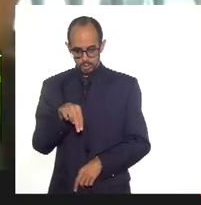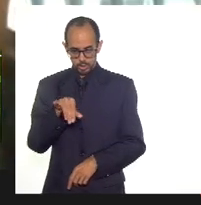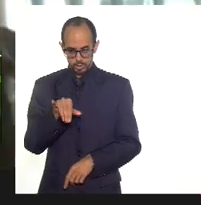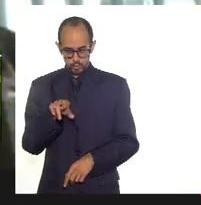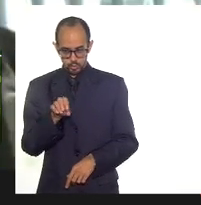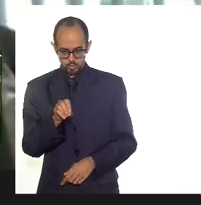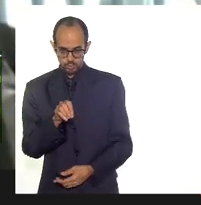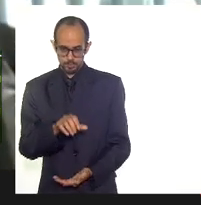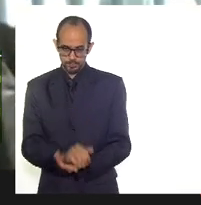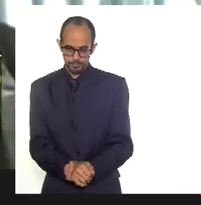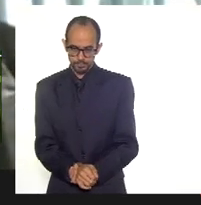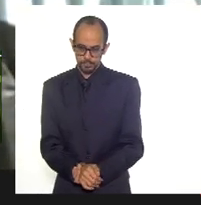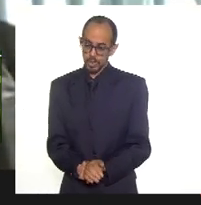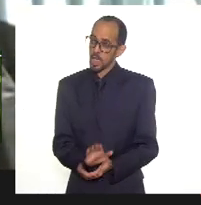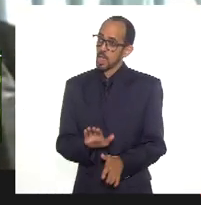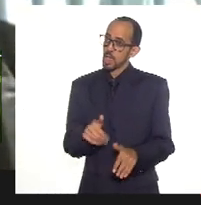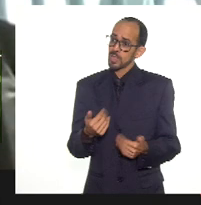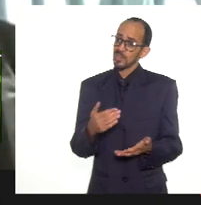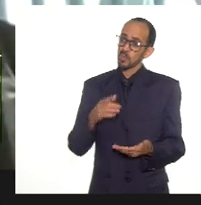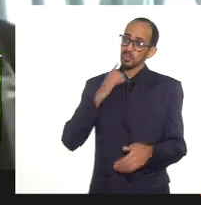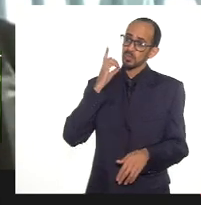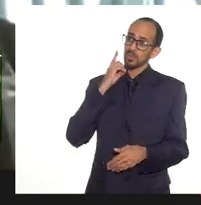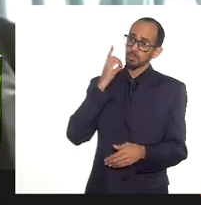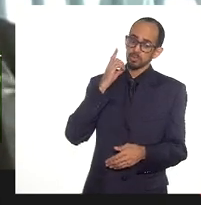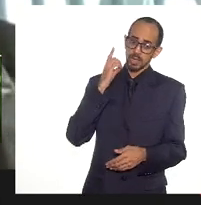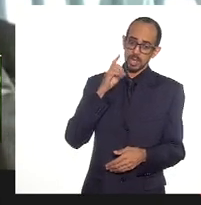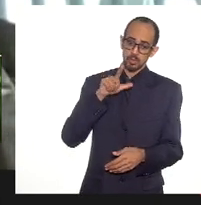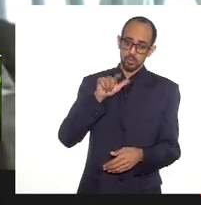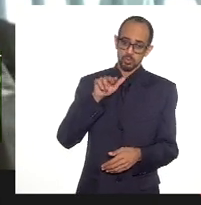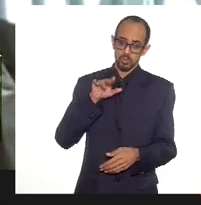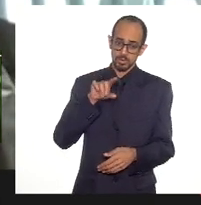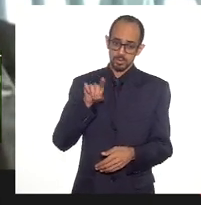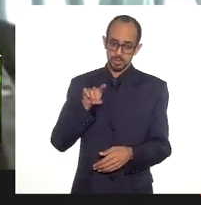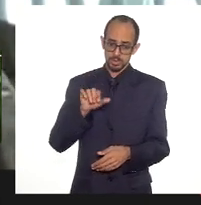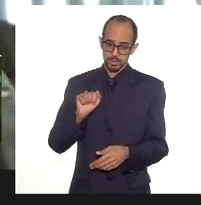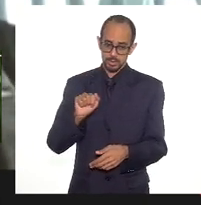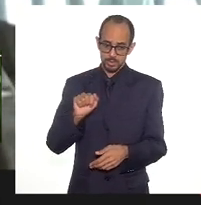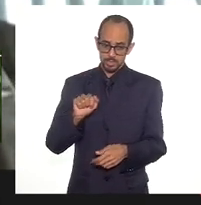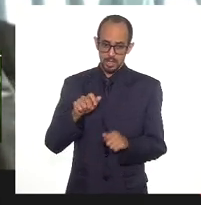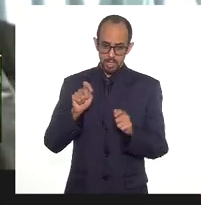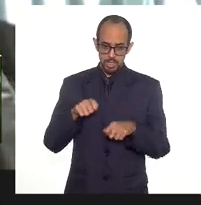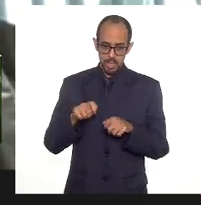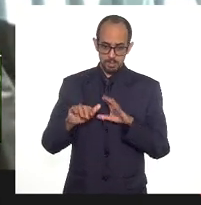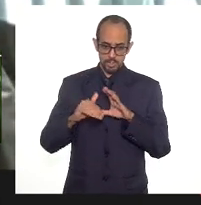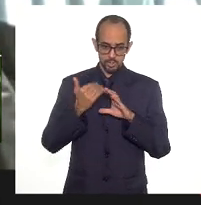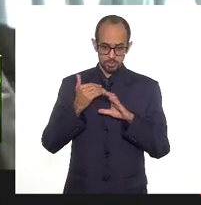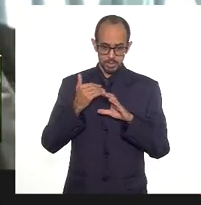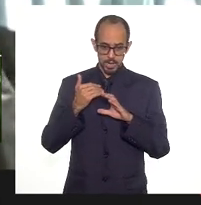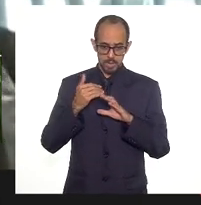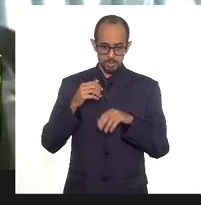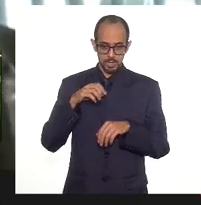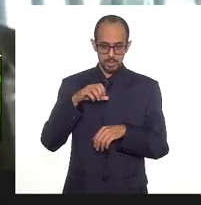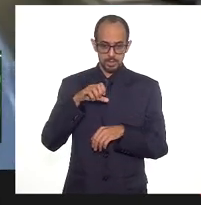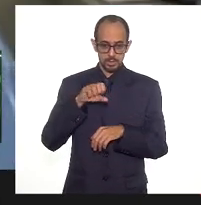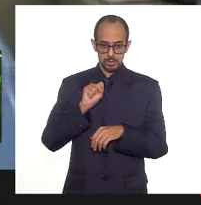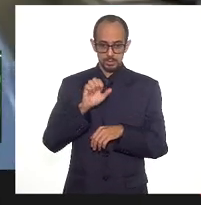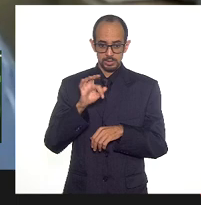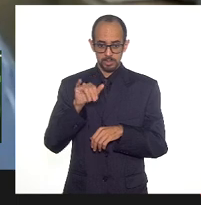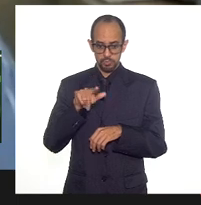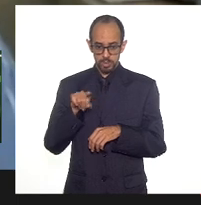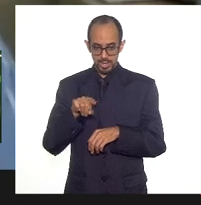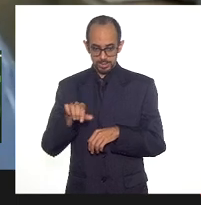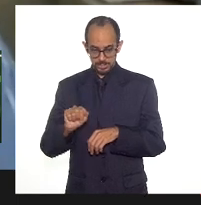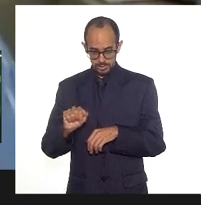Deputado Luiz Paulo. Aqui é o Alex da Cefaz. Tem como disponibilizar essa apresentação para a Cefaz? Já está